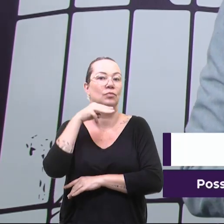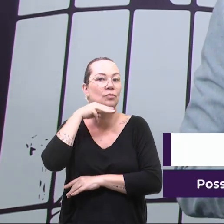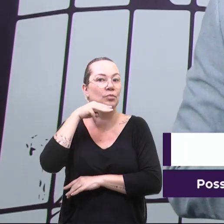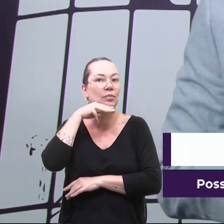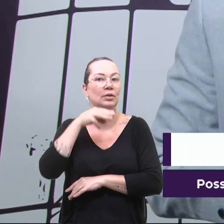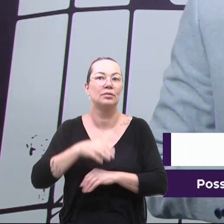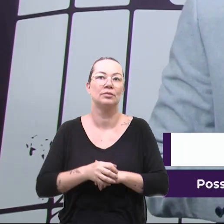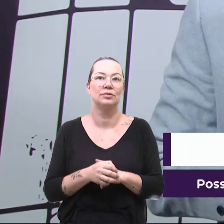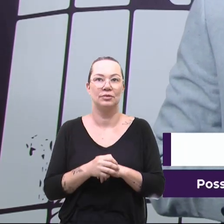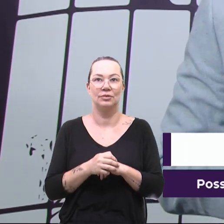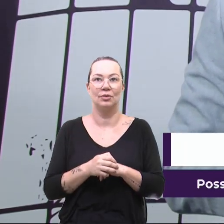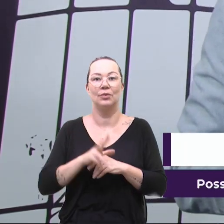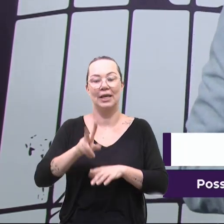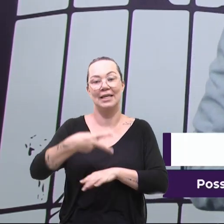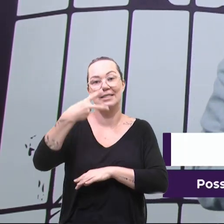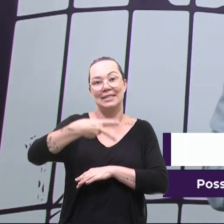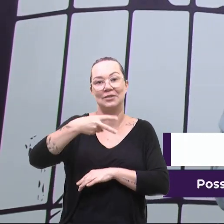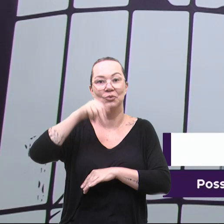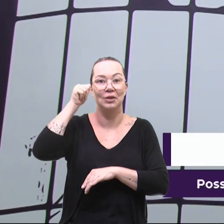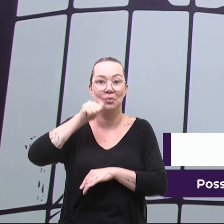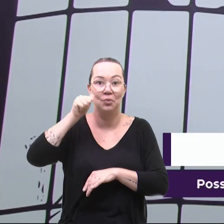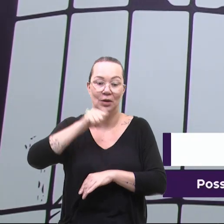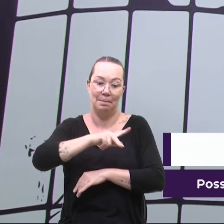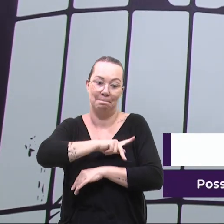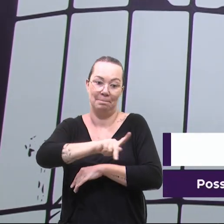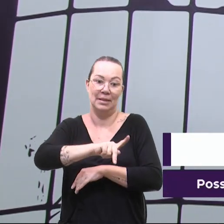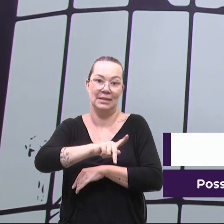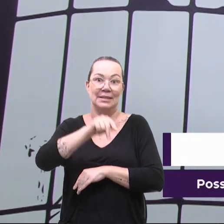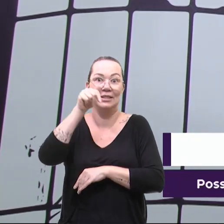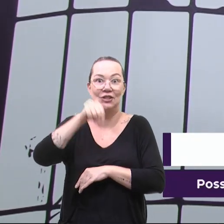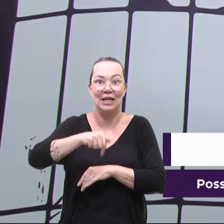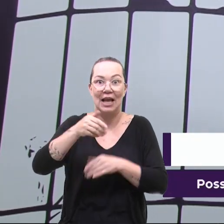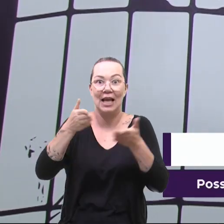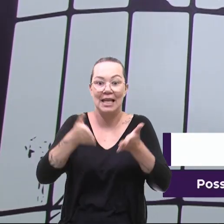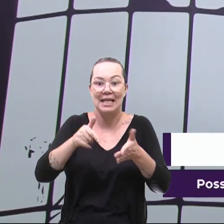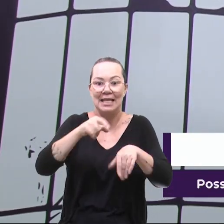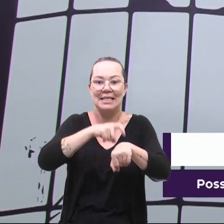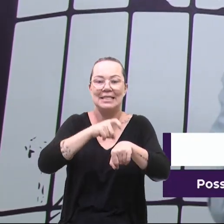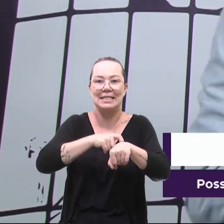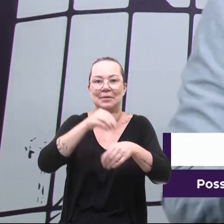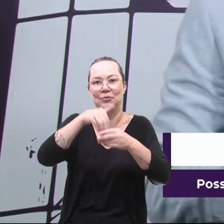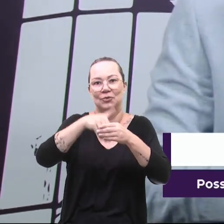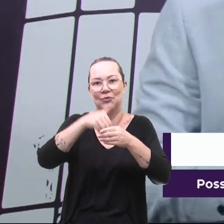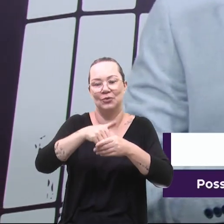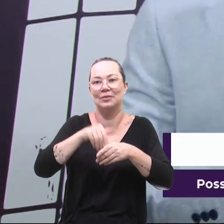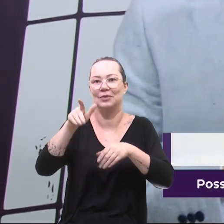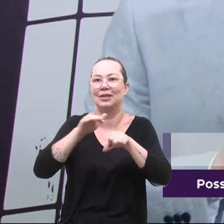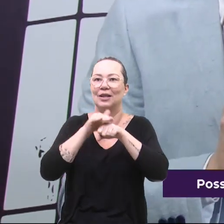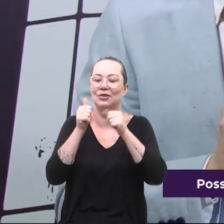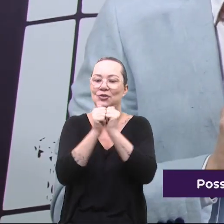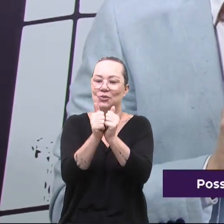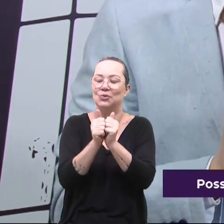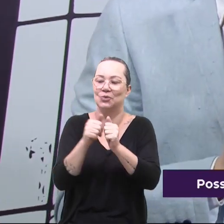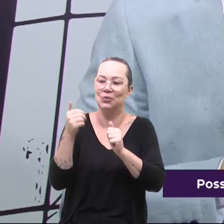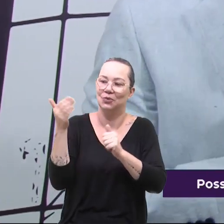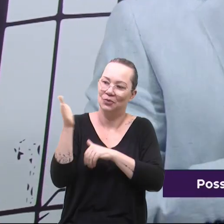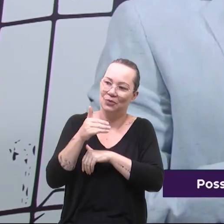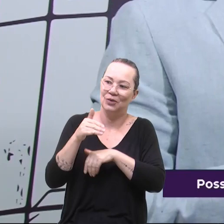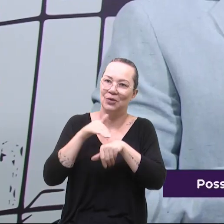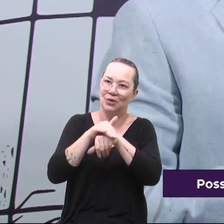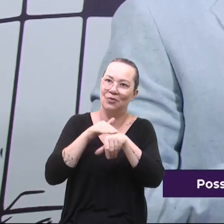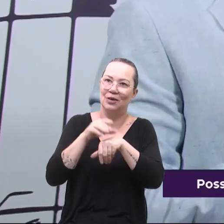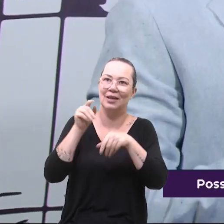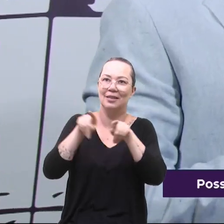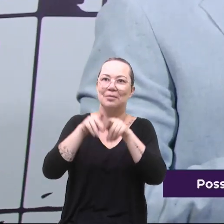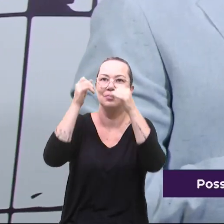Marisol Santos, como a segunda mulher presidente da Câmara nessa legislatura. Ela está aqui comigo para falar um pouquinho sobre isso e para adiantar um pouco dos